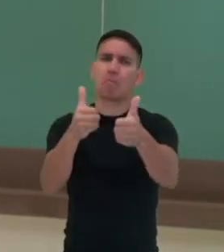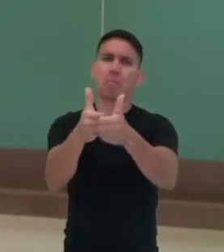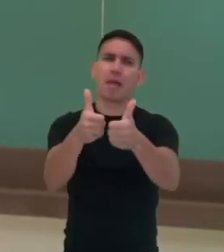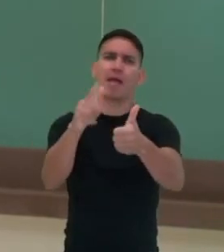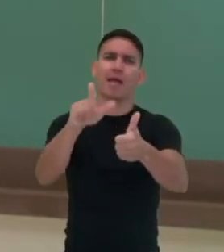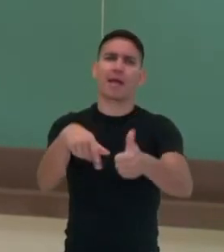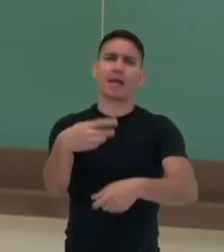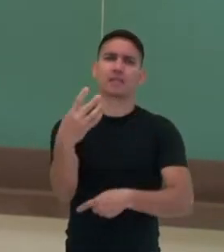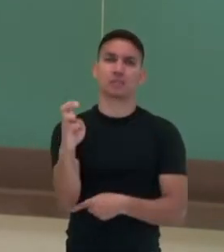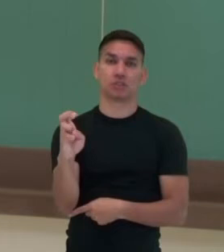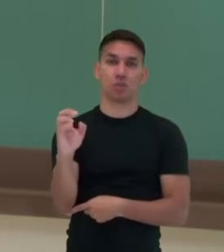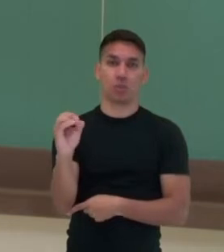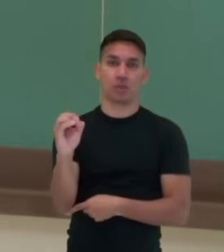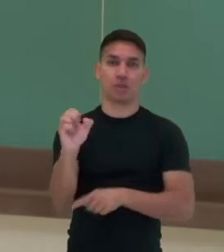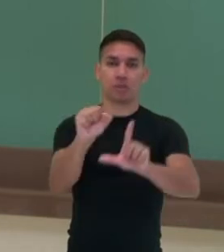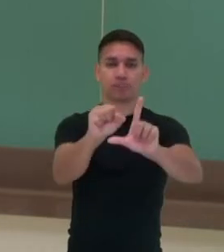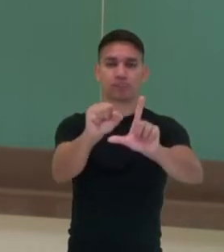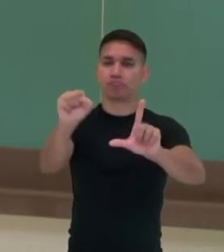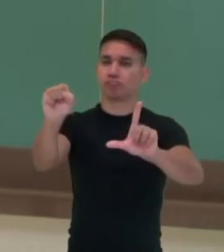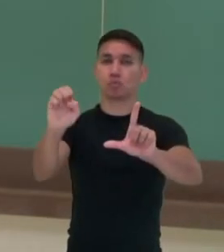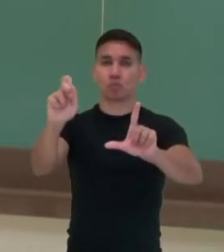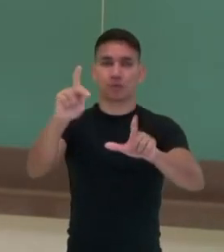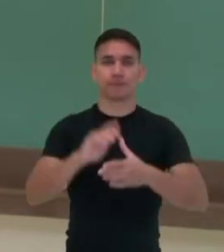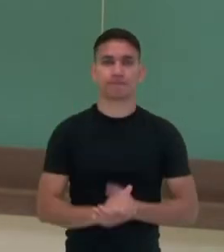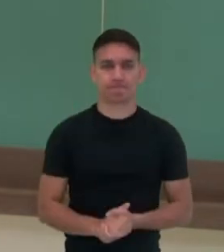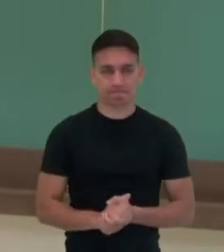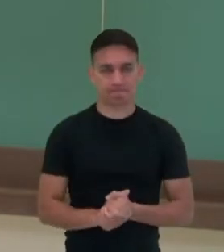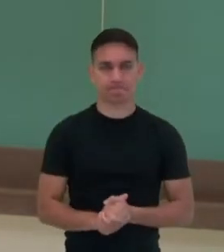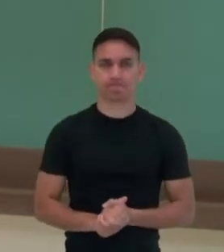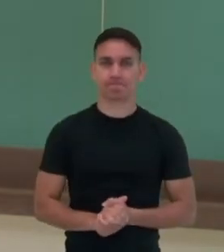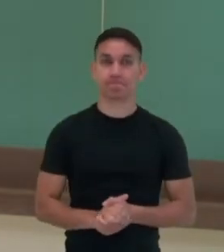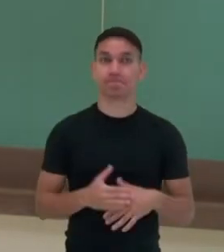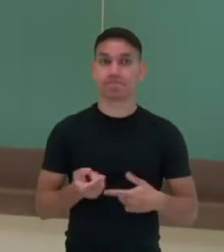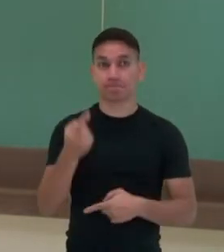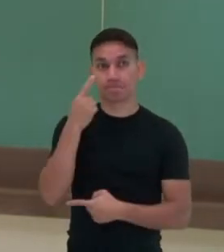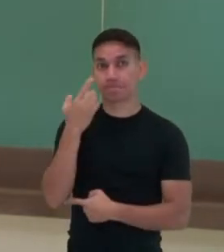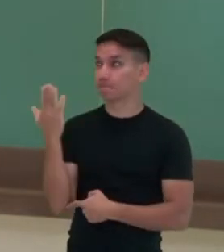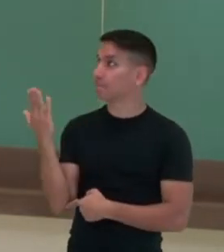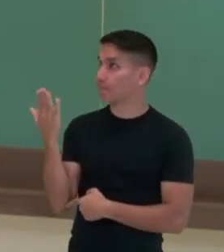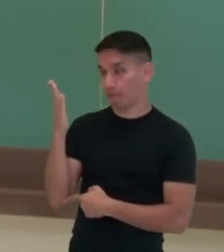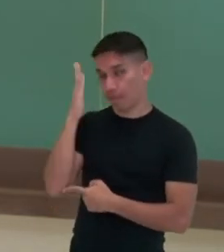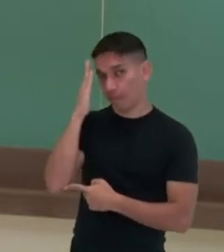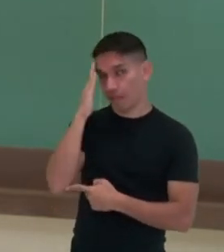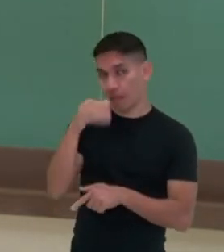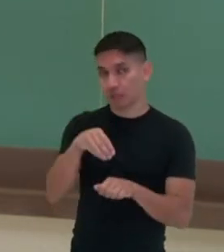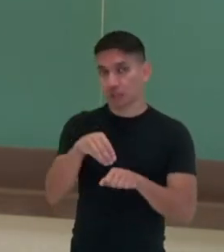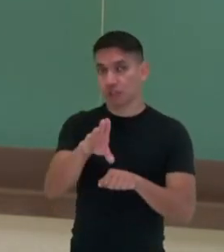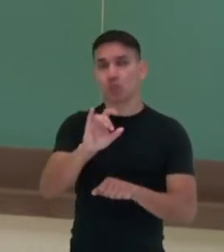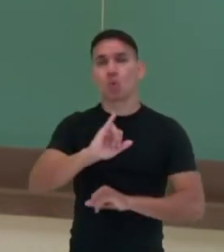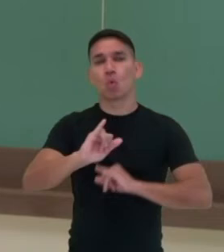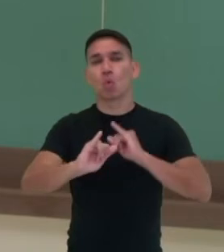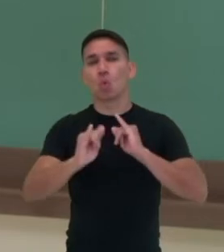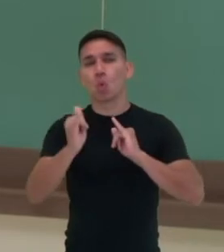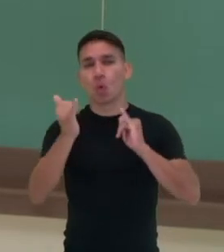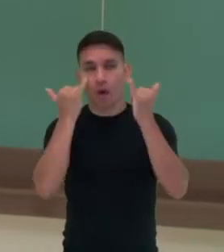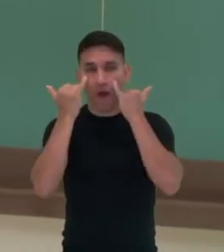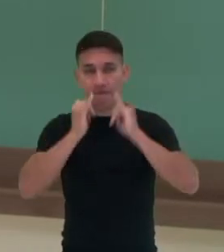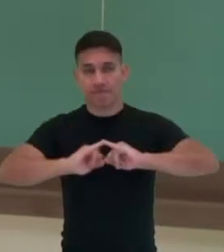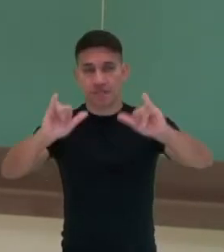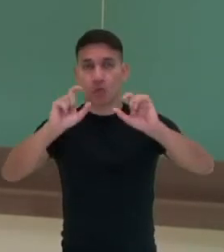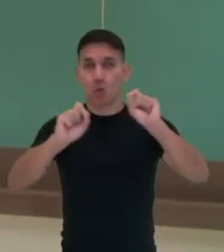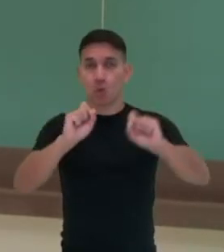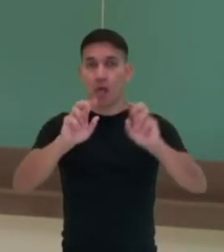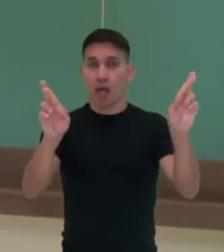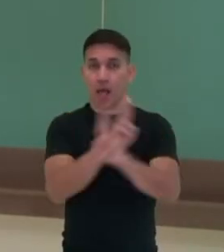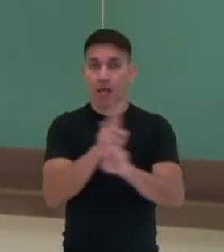essa numeração aí que a gente encontrou, tá bom? Então, tá joia, né? Então, olha lá, fique sabendo aqui, então, né, o que a gente tem em relação aos